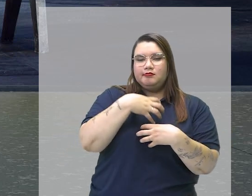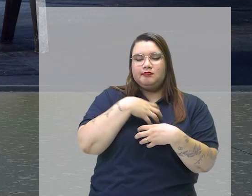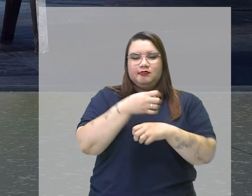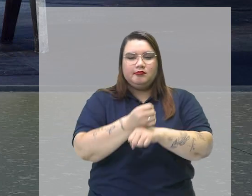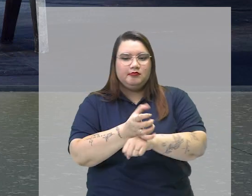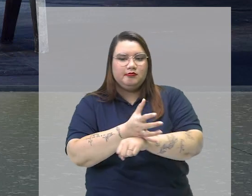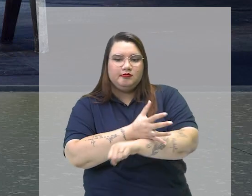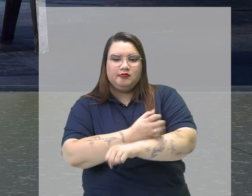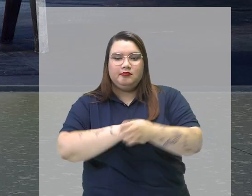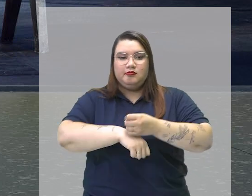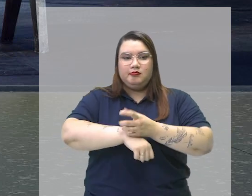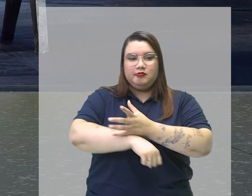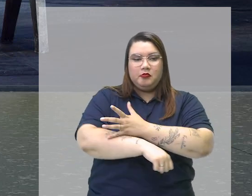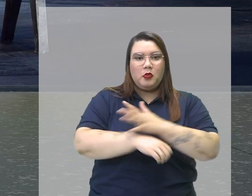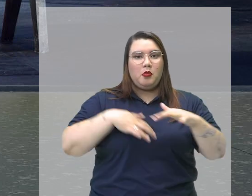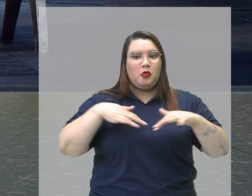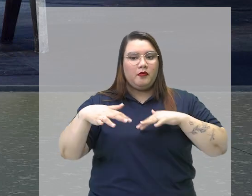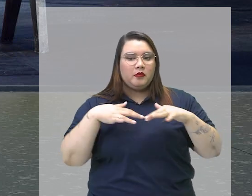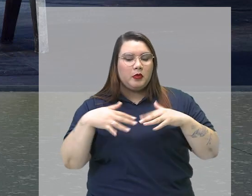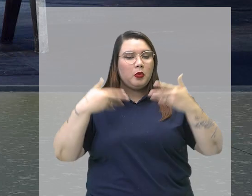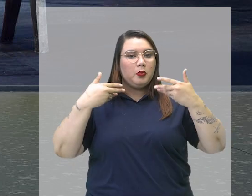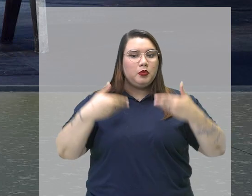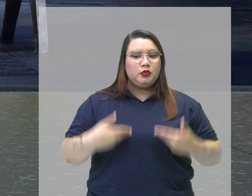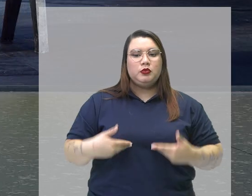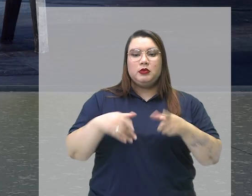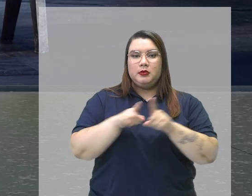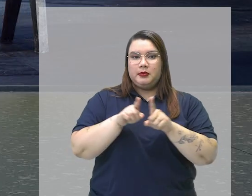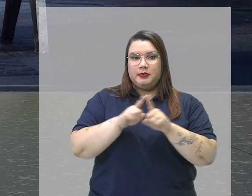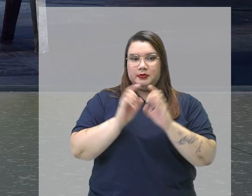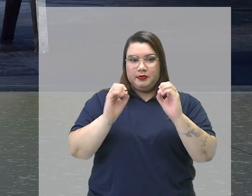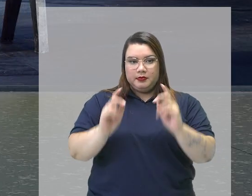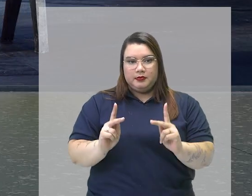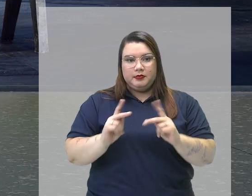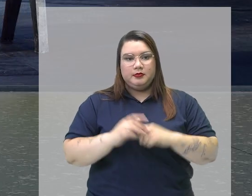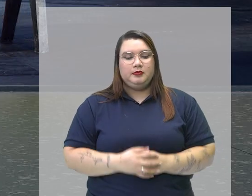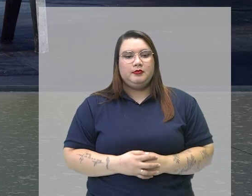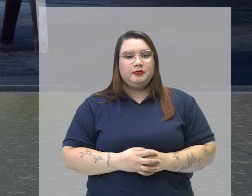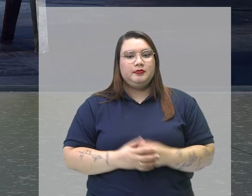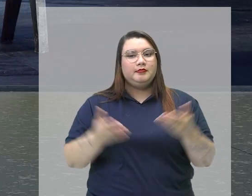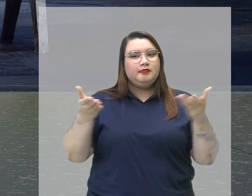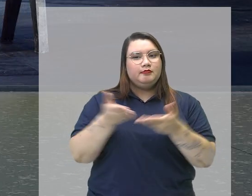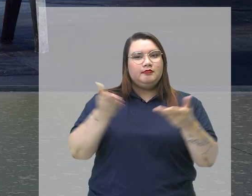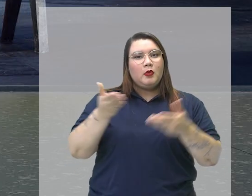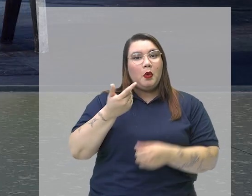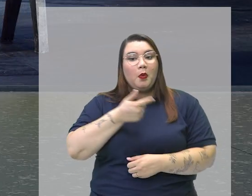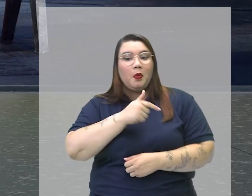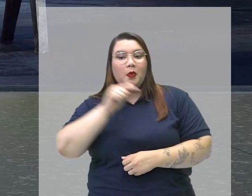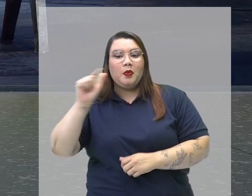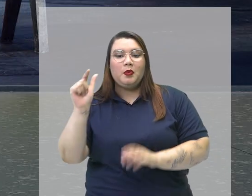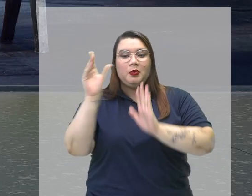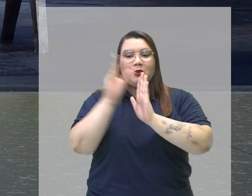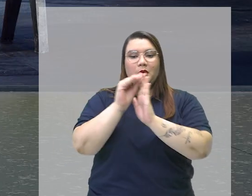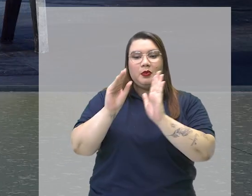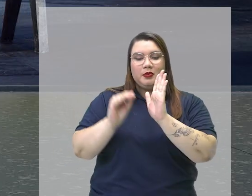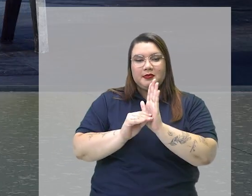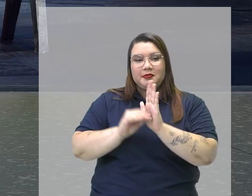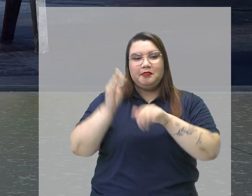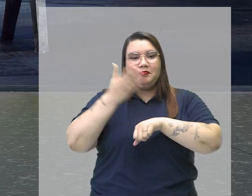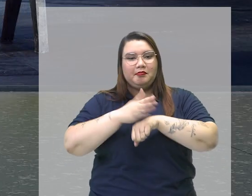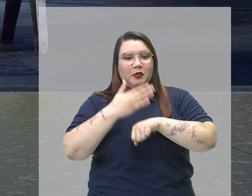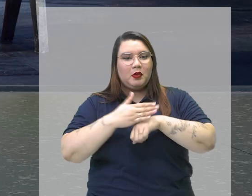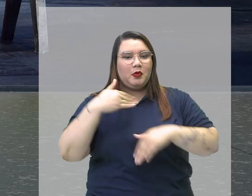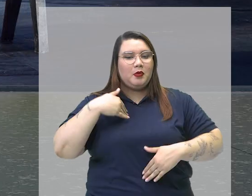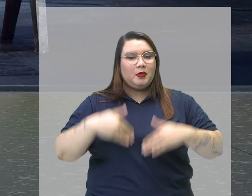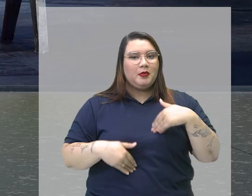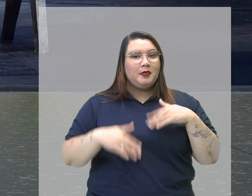sentimentos, das sensações, dos gestos e das posturas, certo? Prosseguindo, vamos falar agora um pouquinho de outra